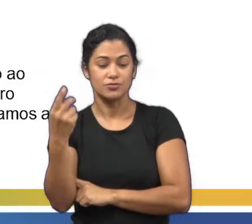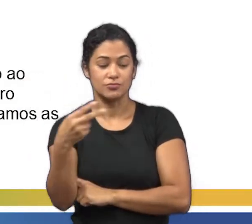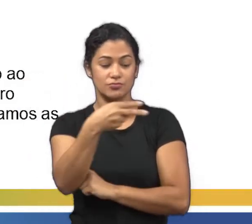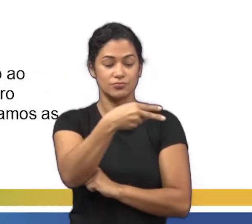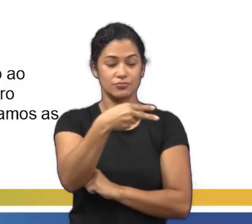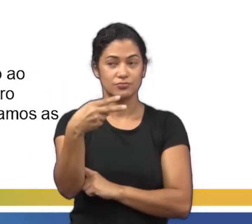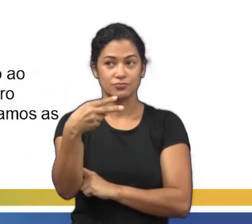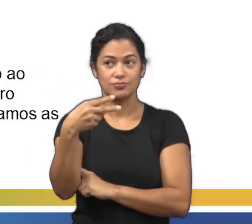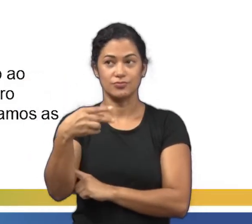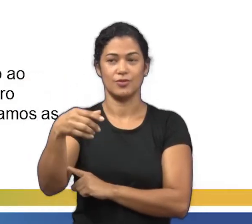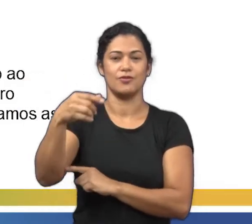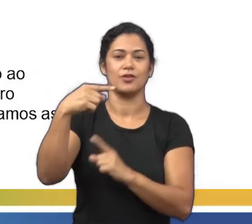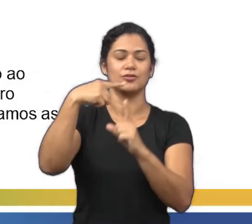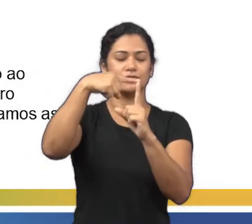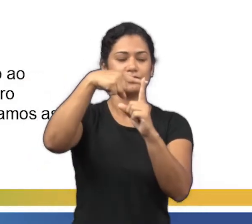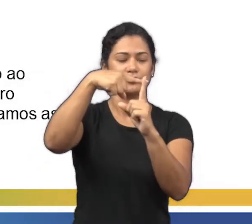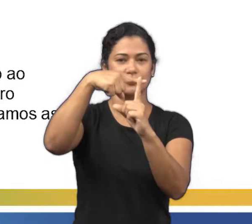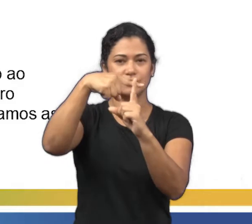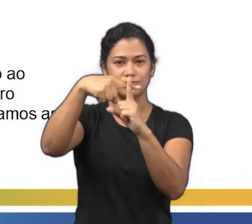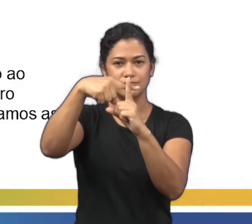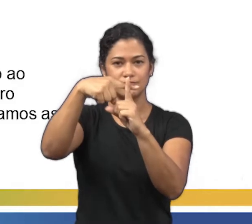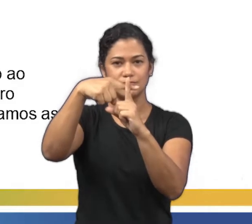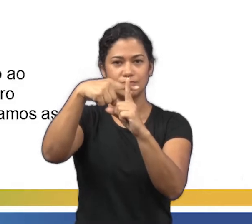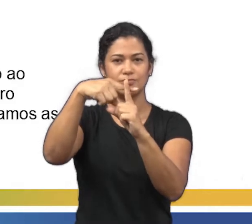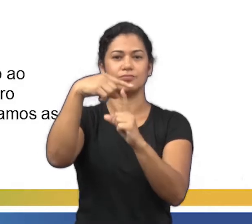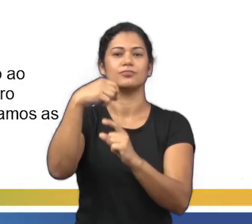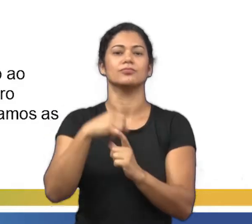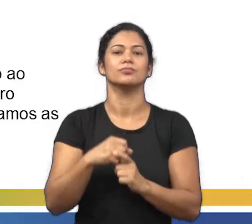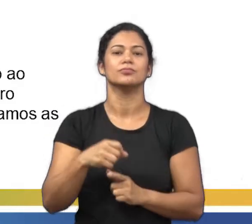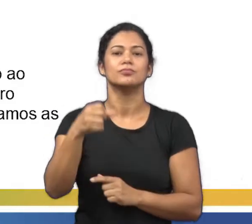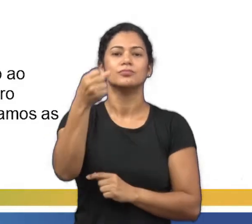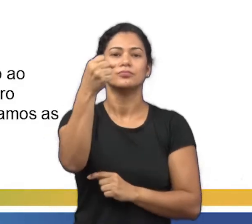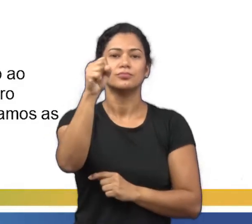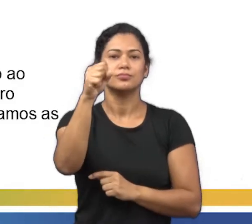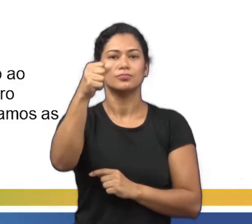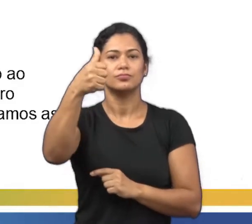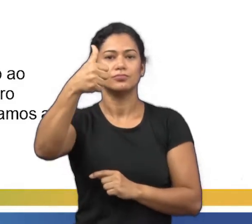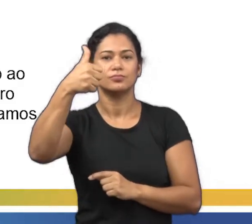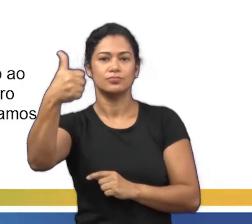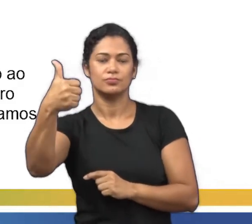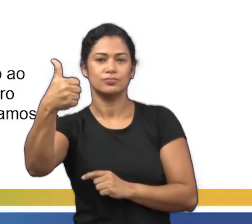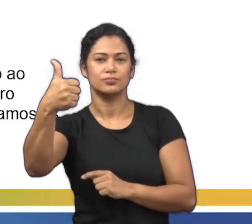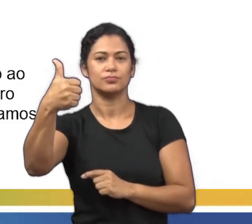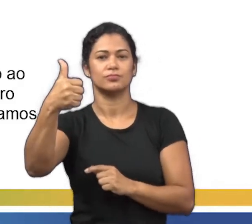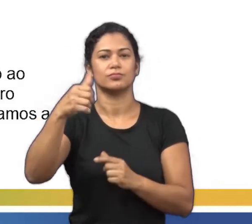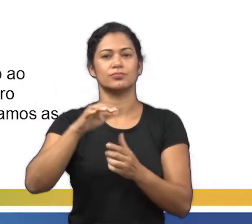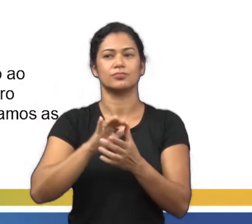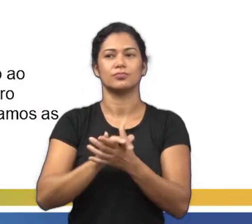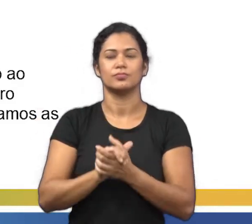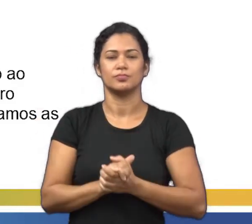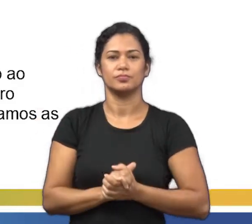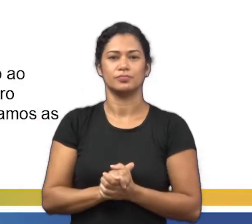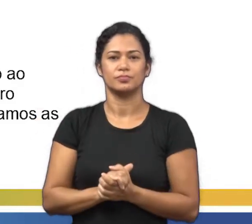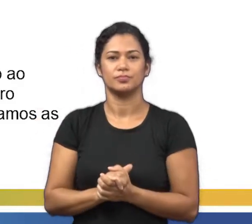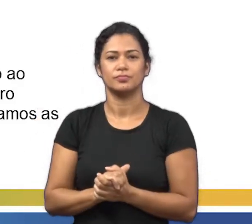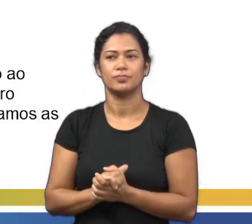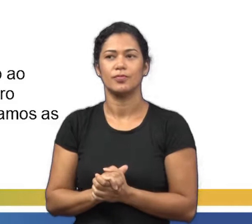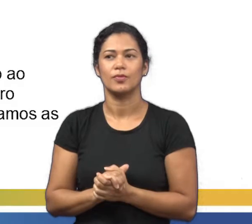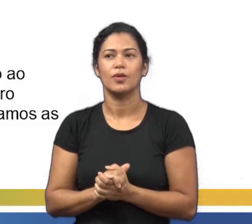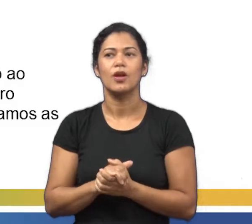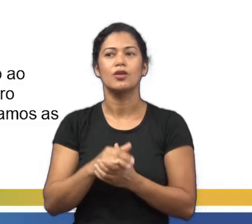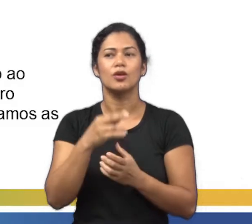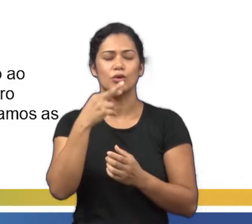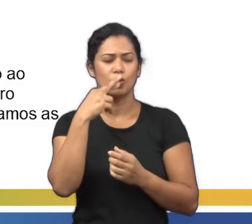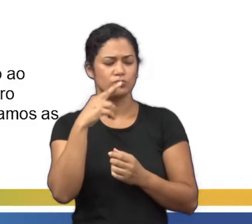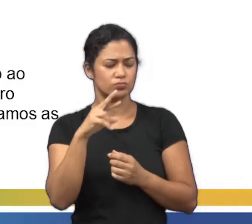tudo, o resultado do sinal vai ser positivo. Agora, vamos multiplicar o número. 3 vezes 3, 9. 9 vezes